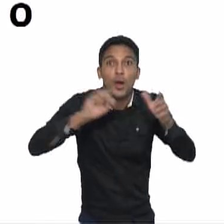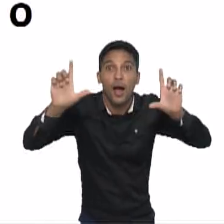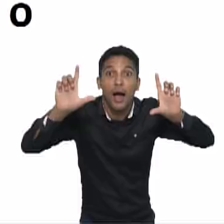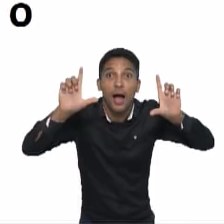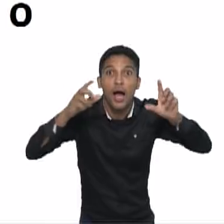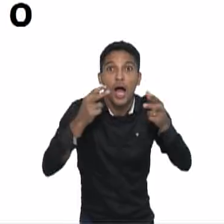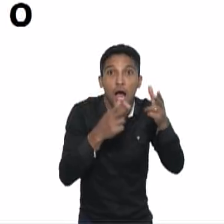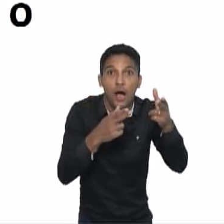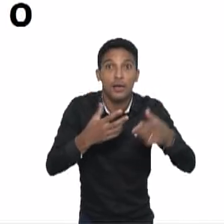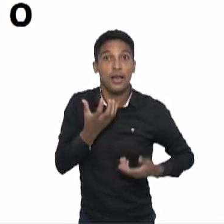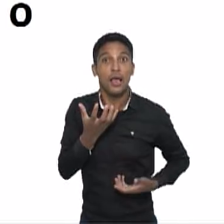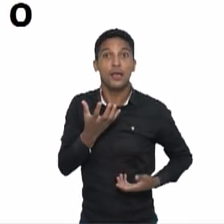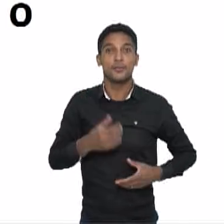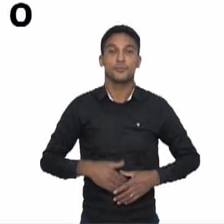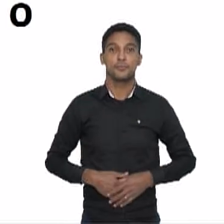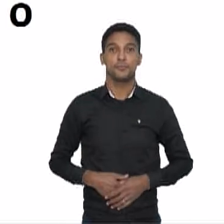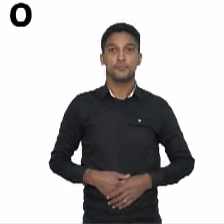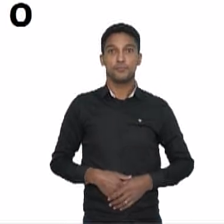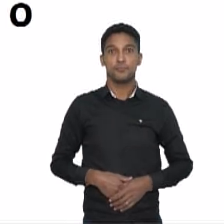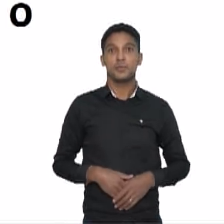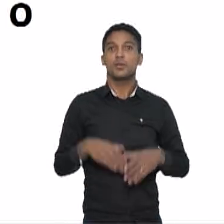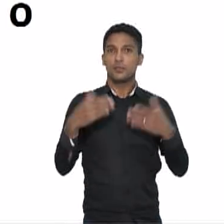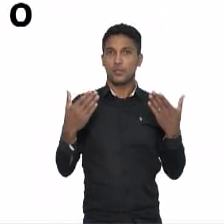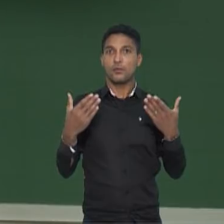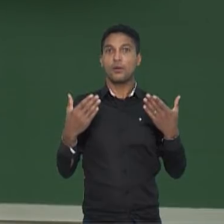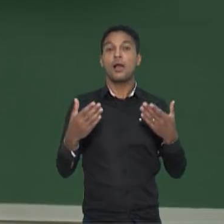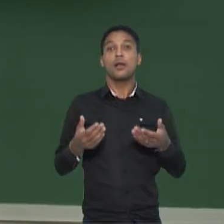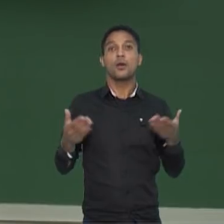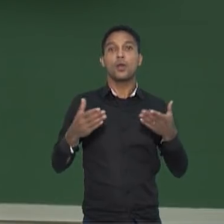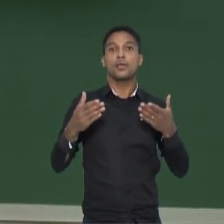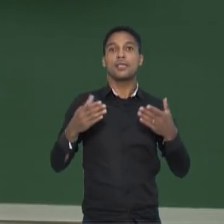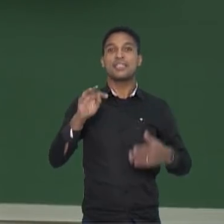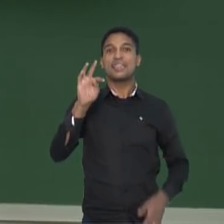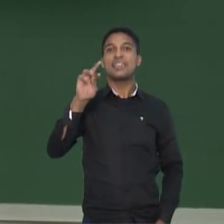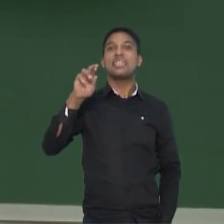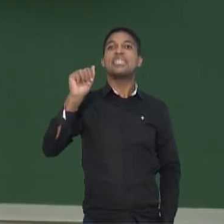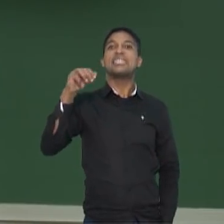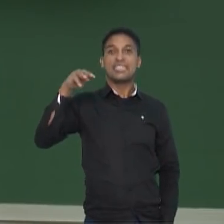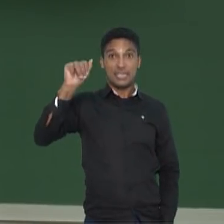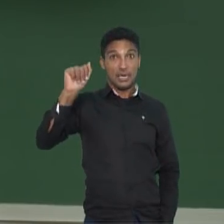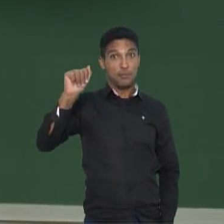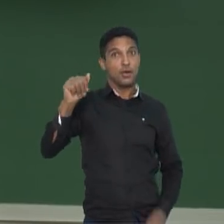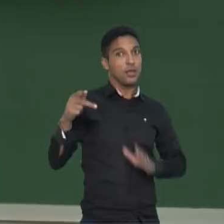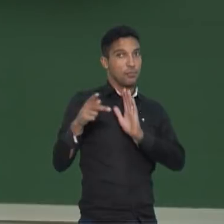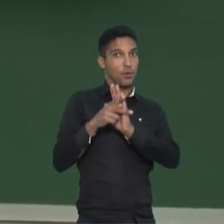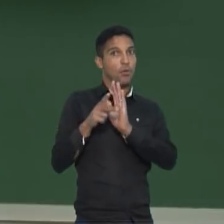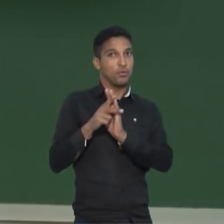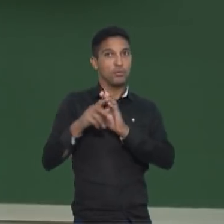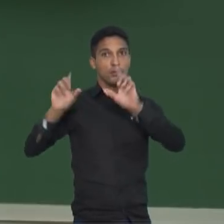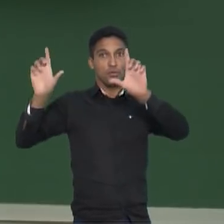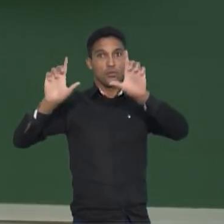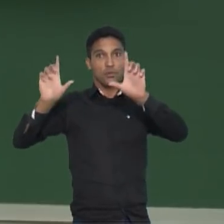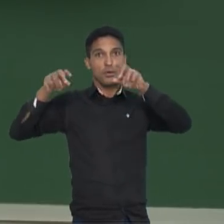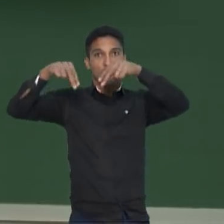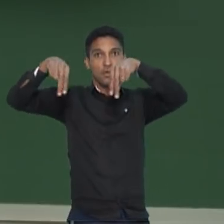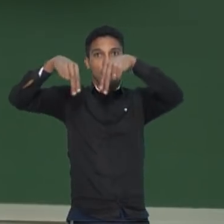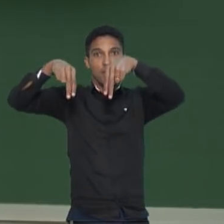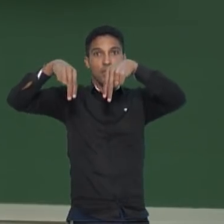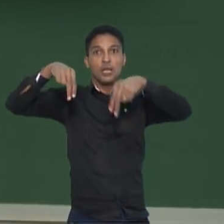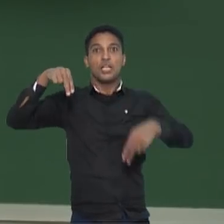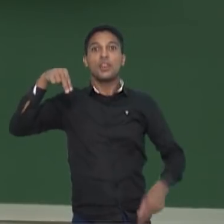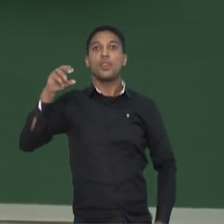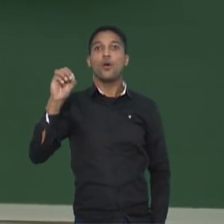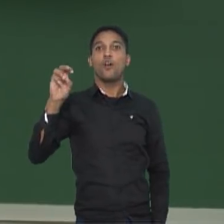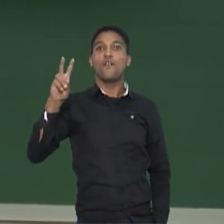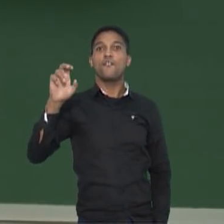suas expectativas. Isso é mais evidente nas novelas, porque as novelas vão se desenvolvendo junto com a expectativa do público. Então, há